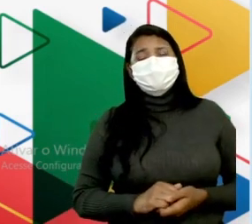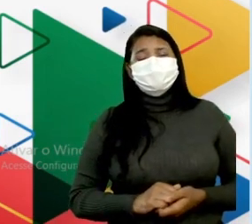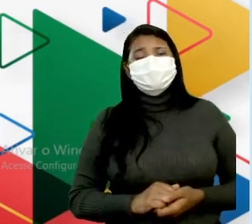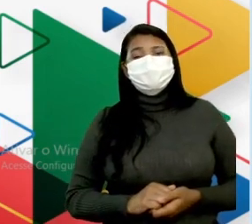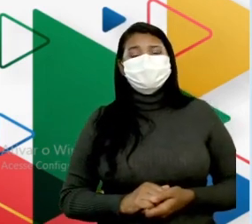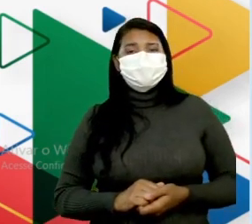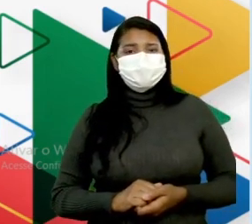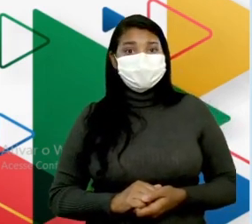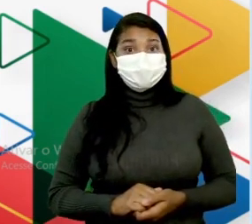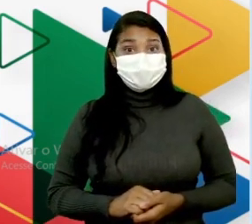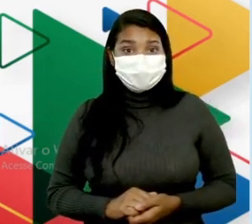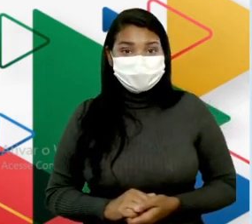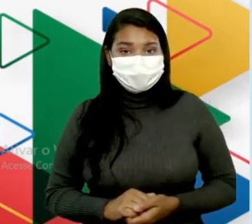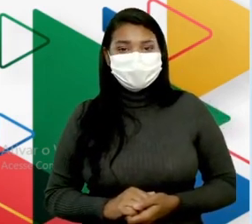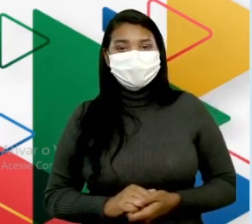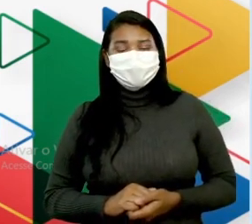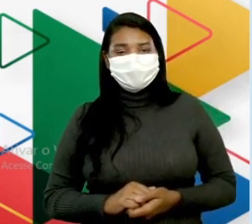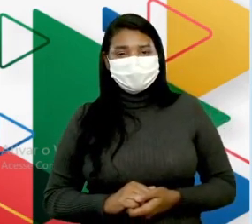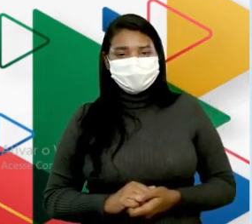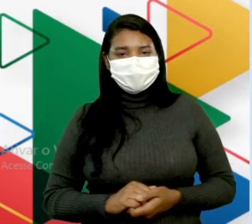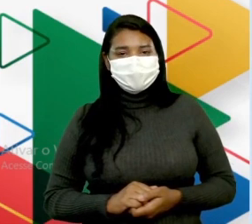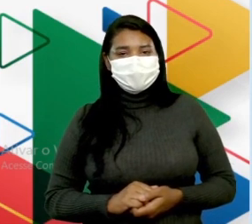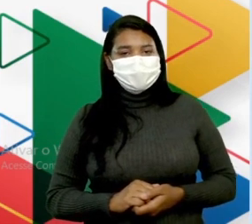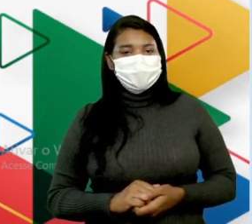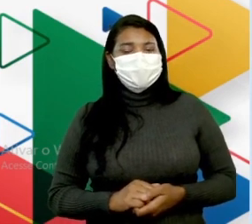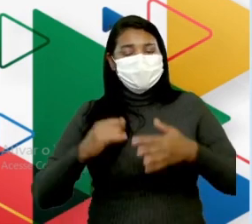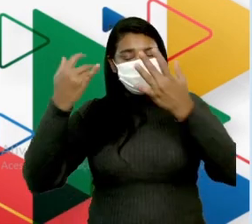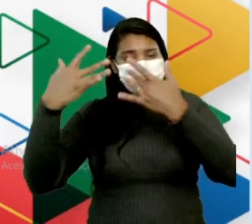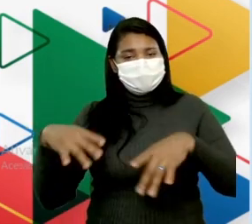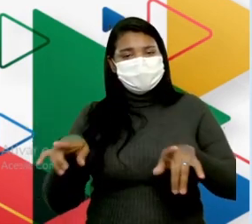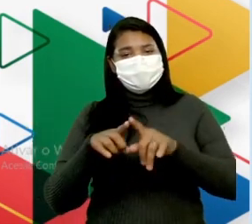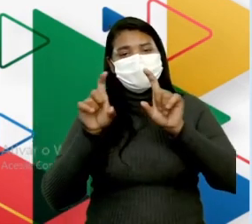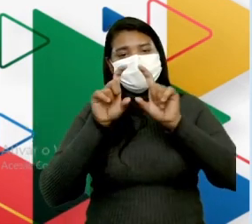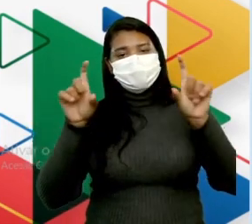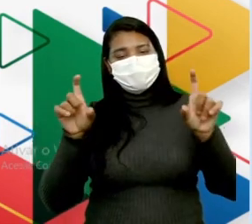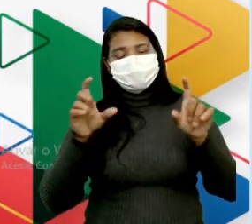was. No, she wasn't. Então, é